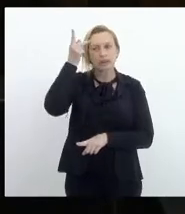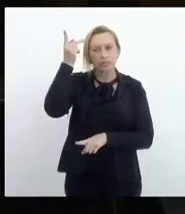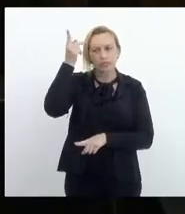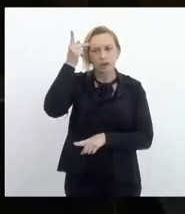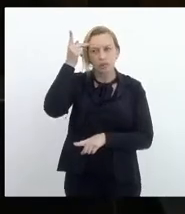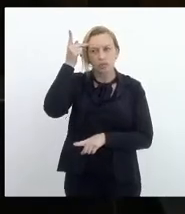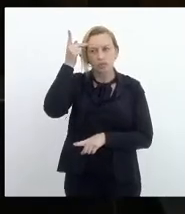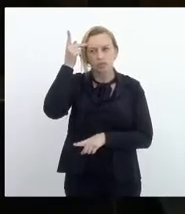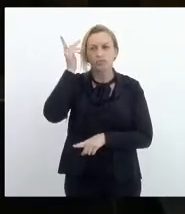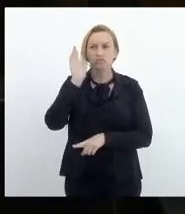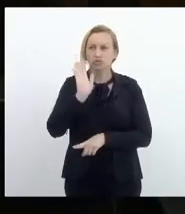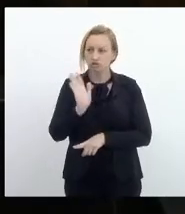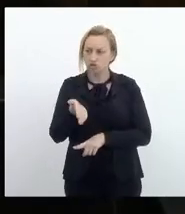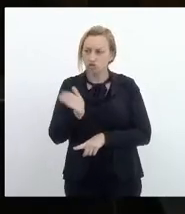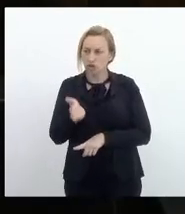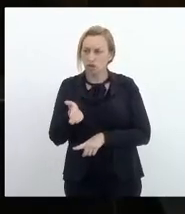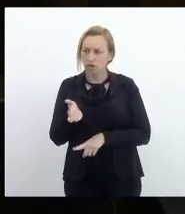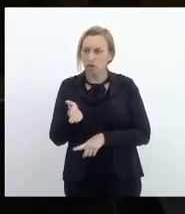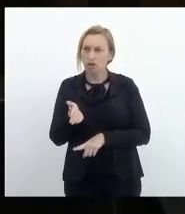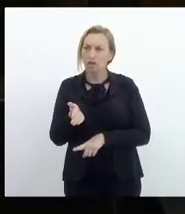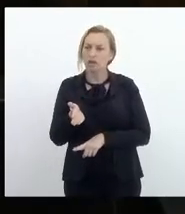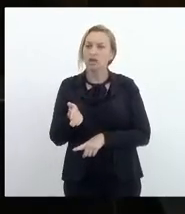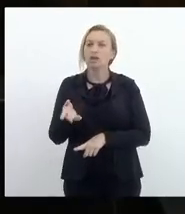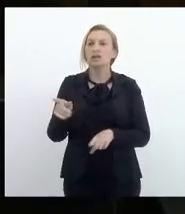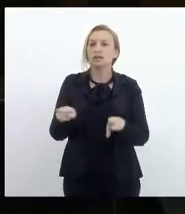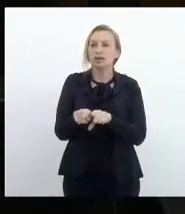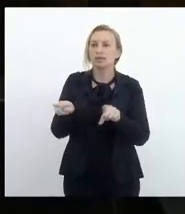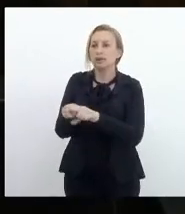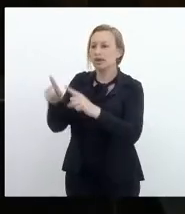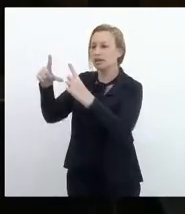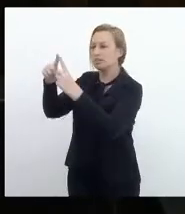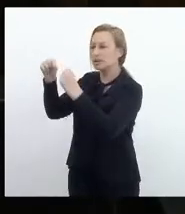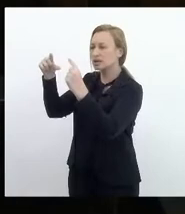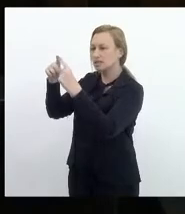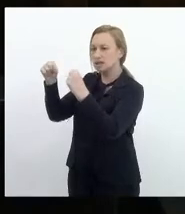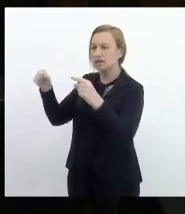capital o e em Brasília